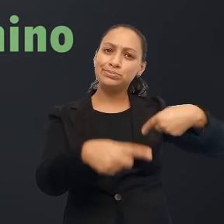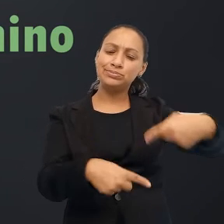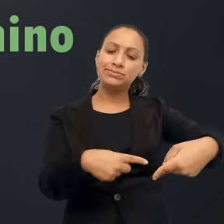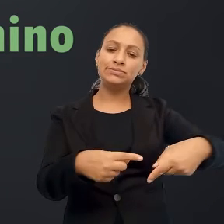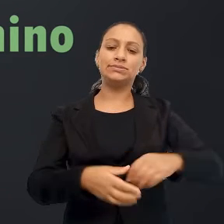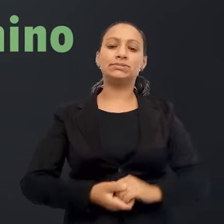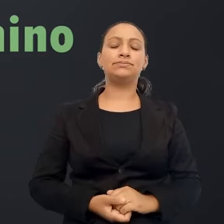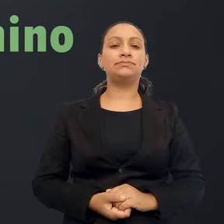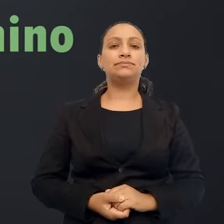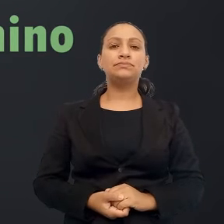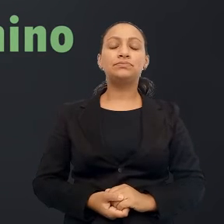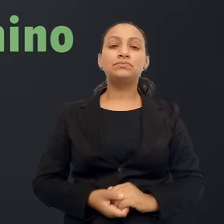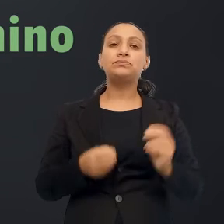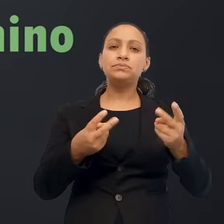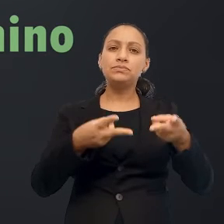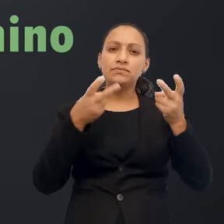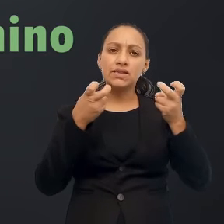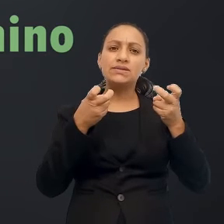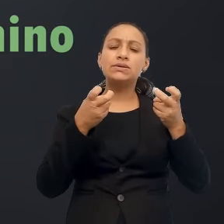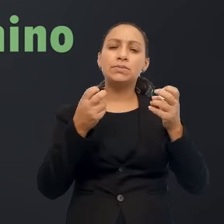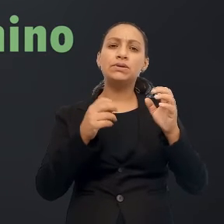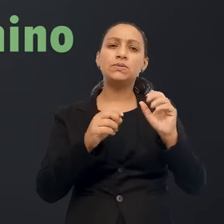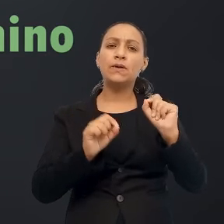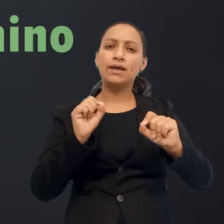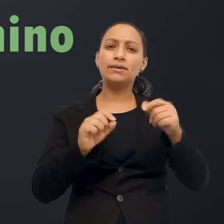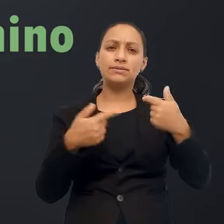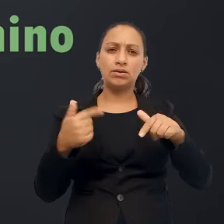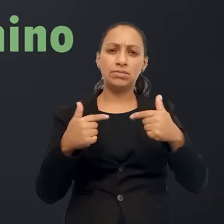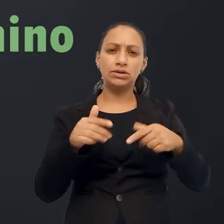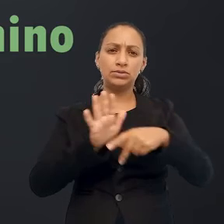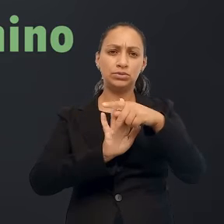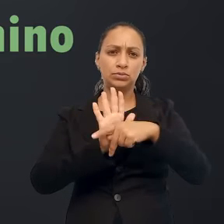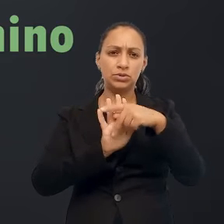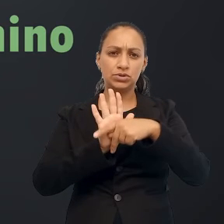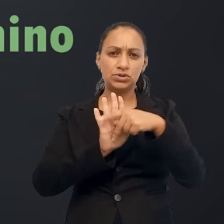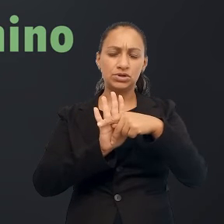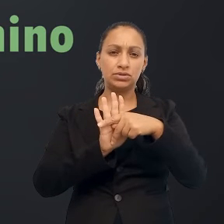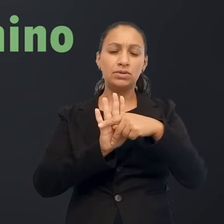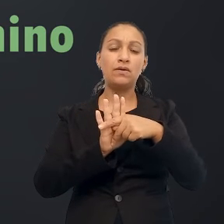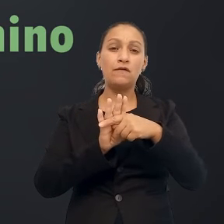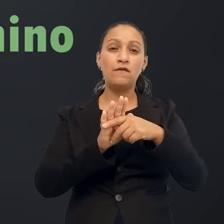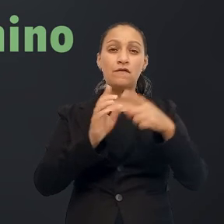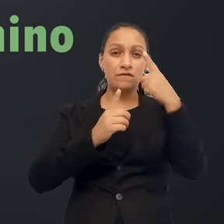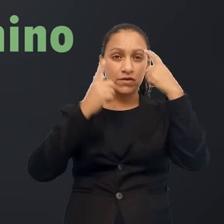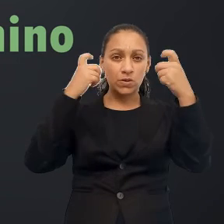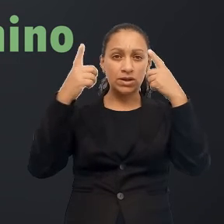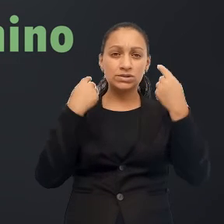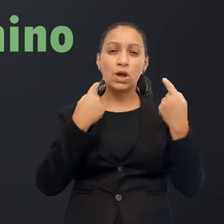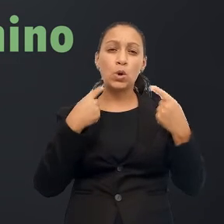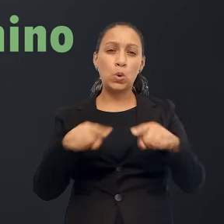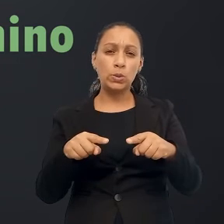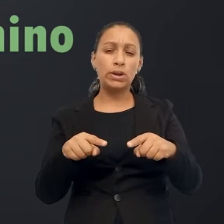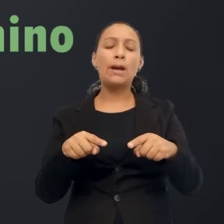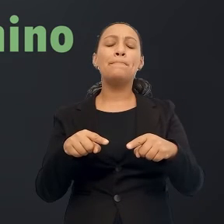vem enxergando, nós que trabalhamos no projeto com violência contra as mulheres, elas mesmas se